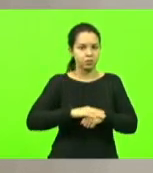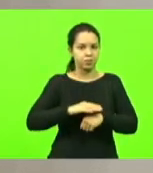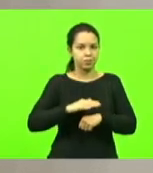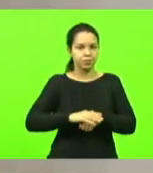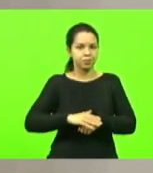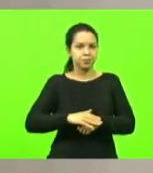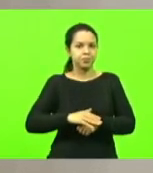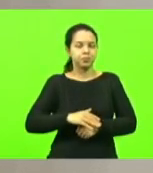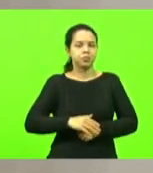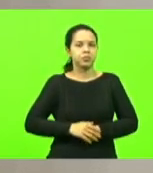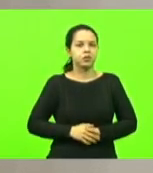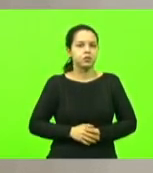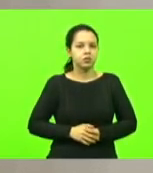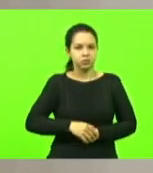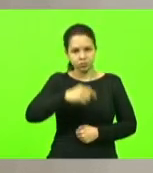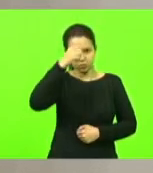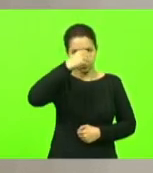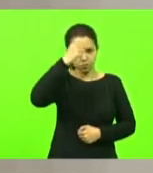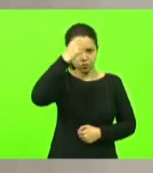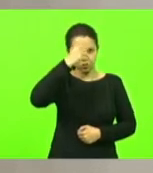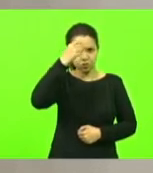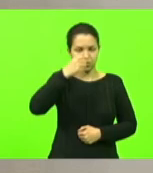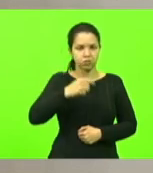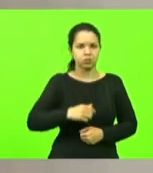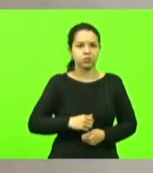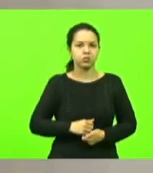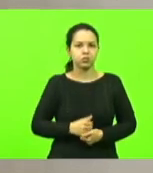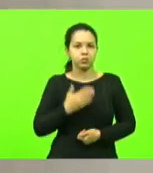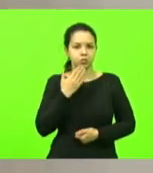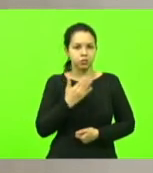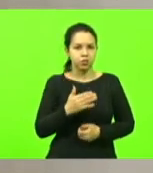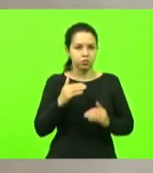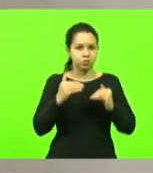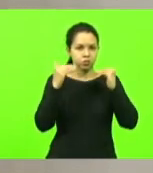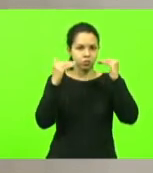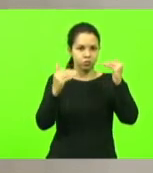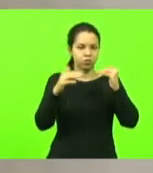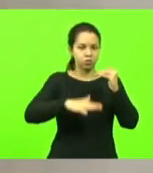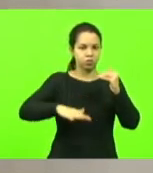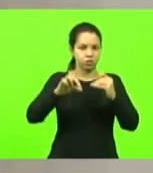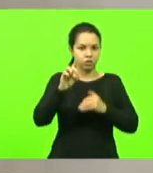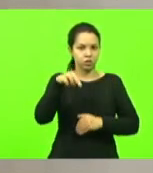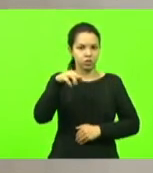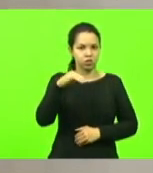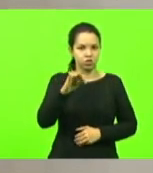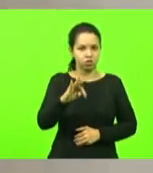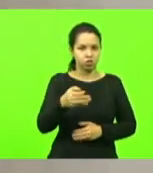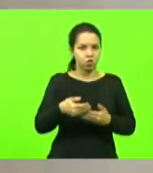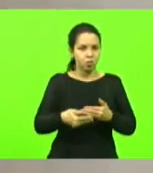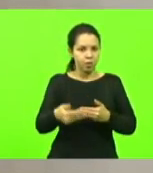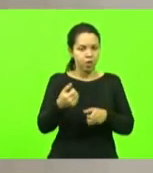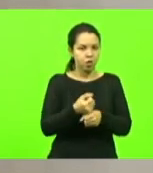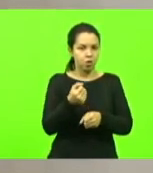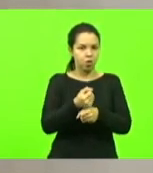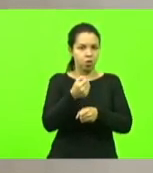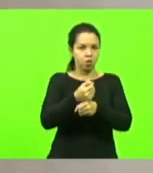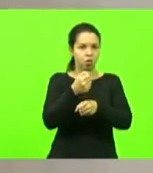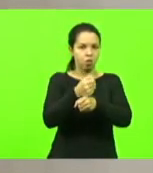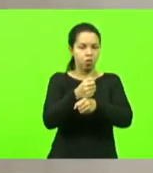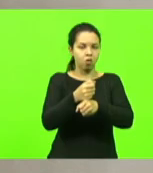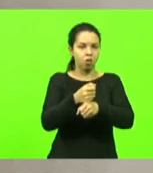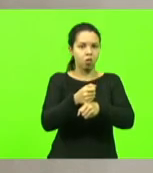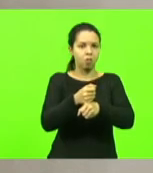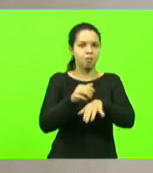Kudilac, apelando ao superintendente regional do DENIT que sejam iniciadas as obras do acostamento